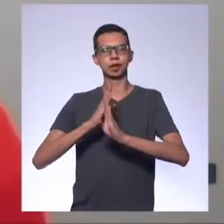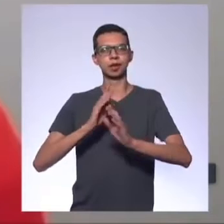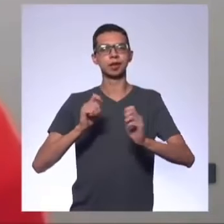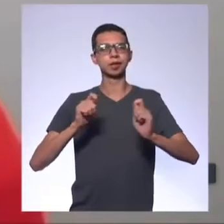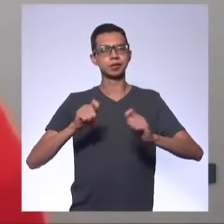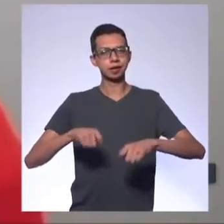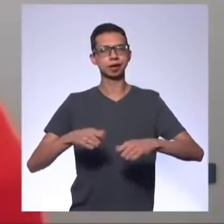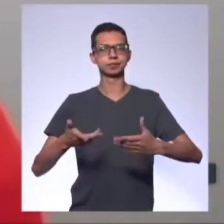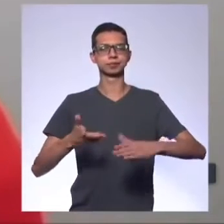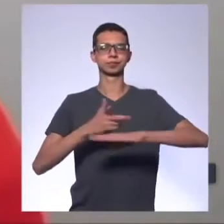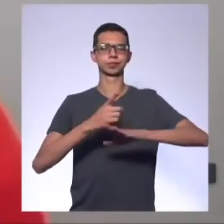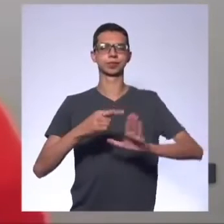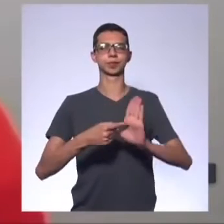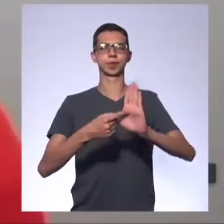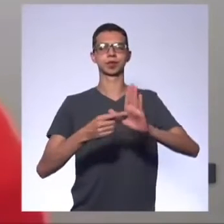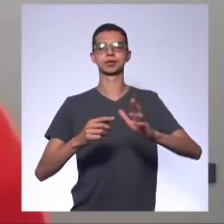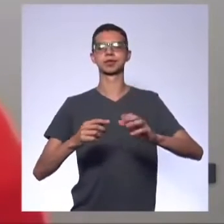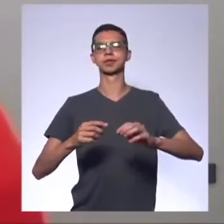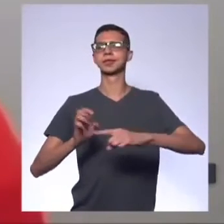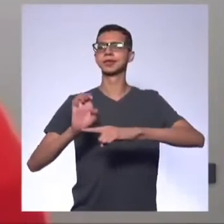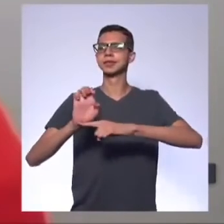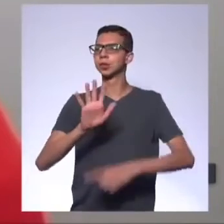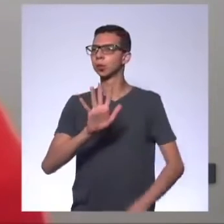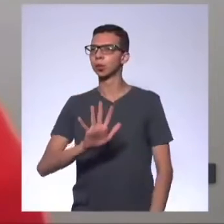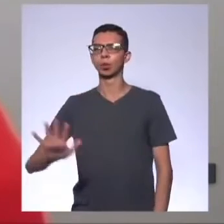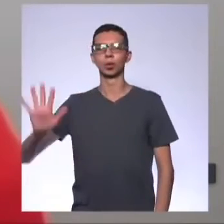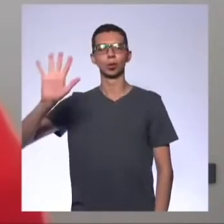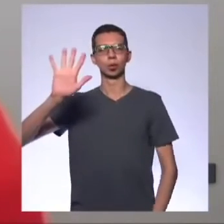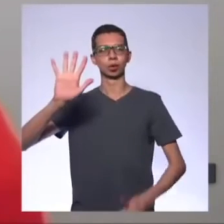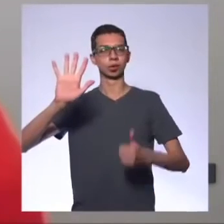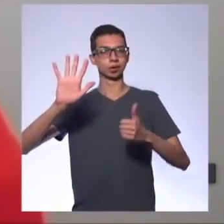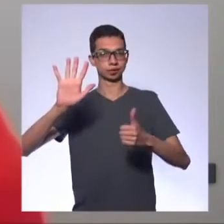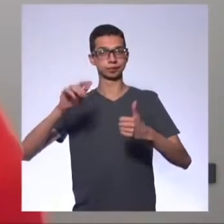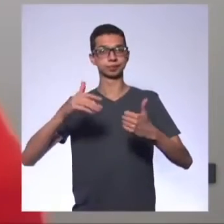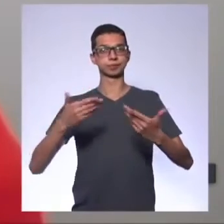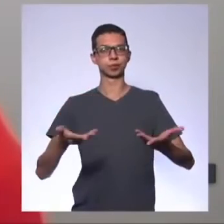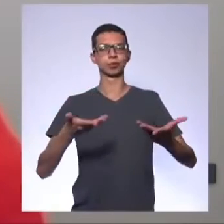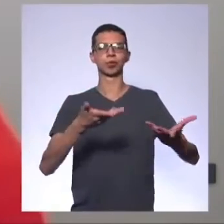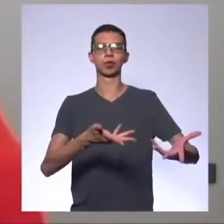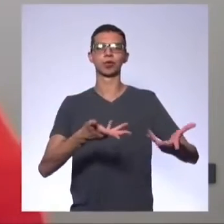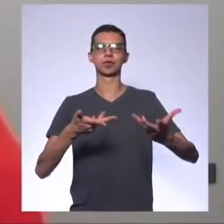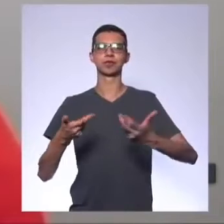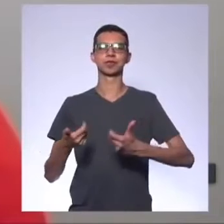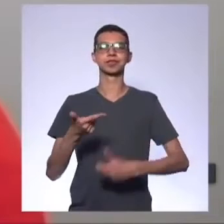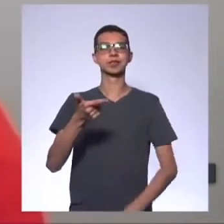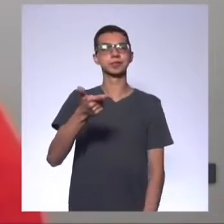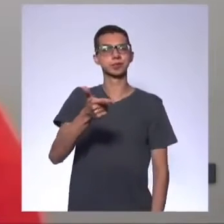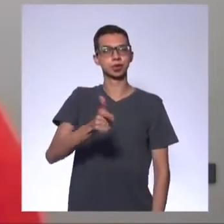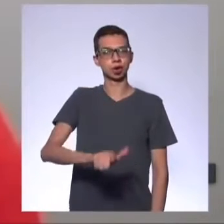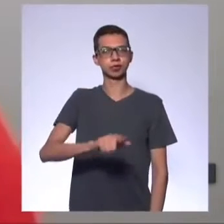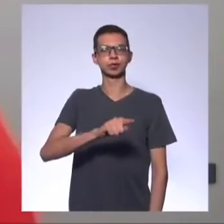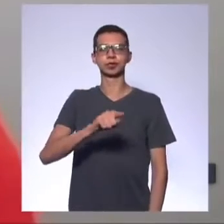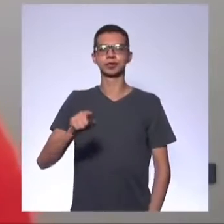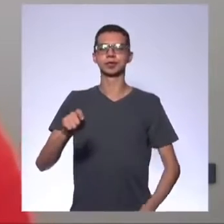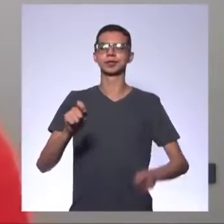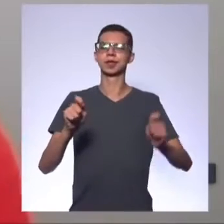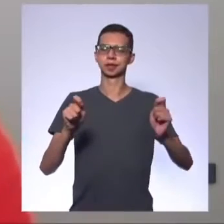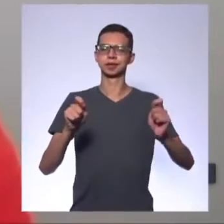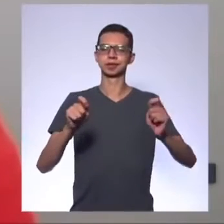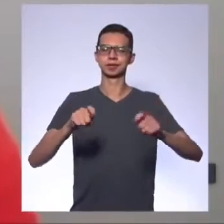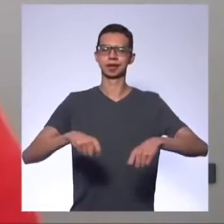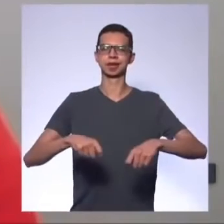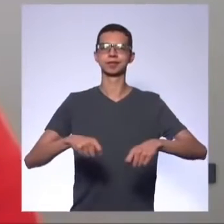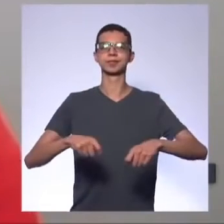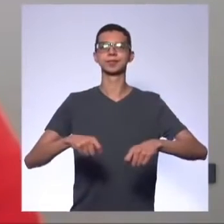fazer exibição para toda a rede, tá bom? Então, fica aí, mais uma vez, o nosso convite para vocês compartilharem conosco